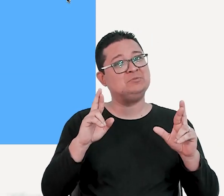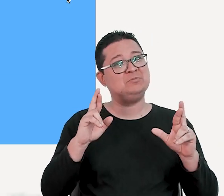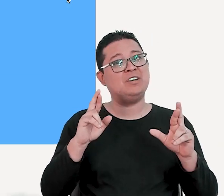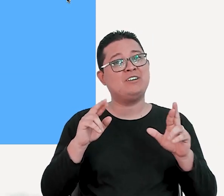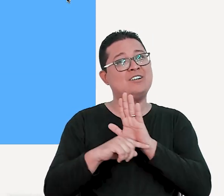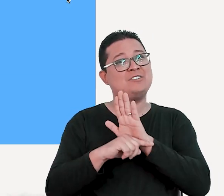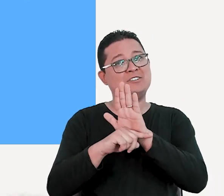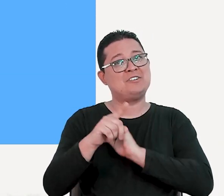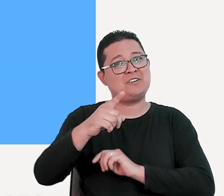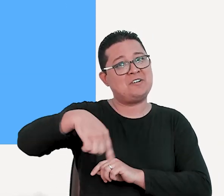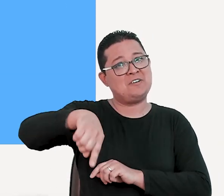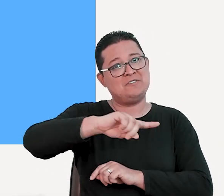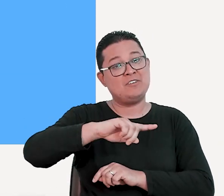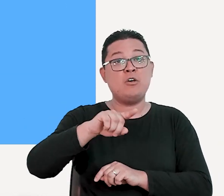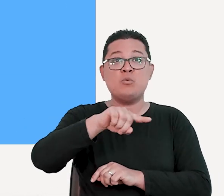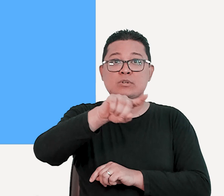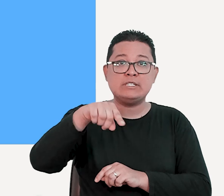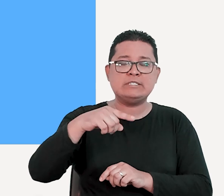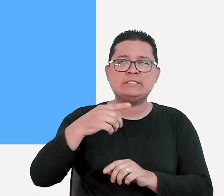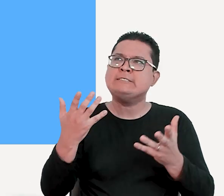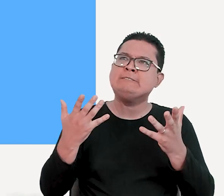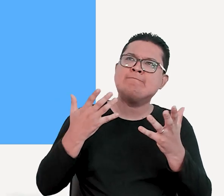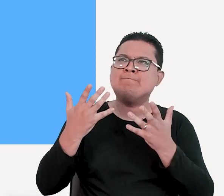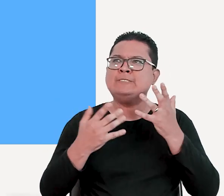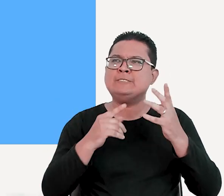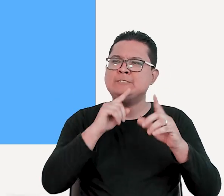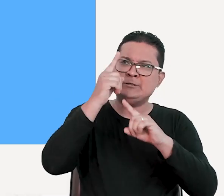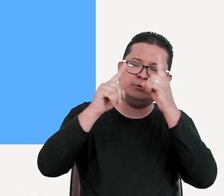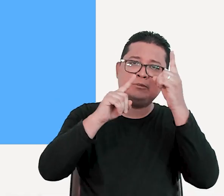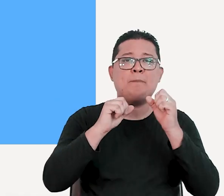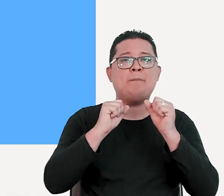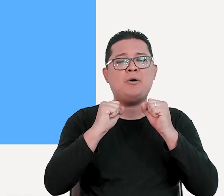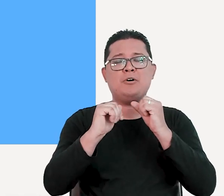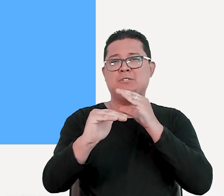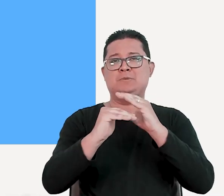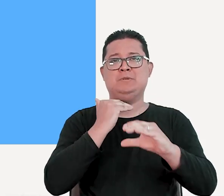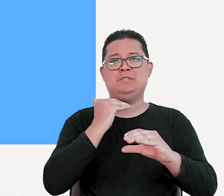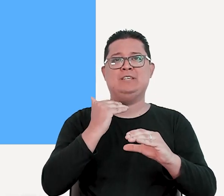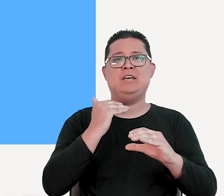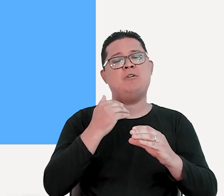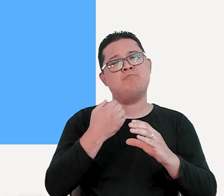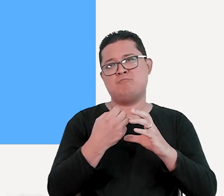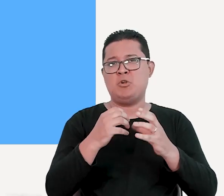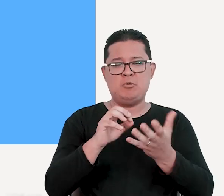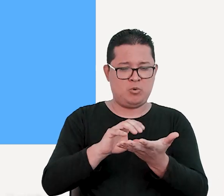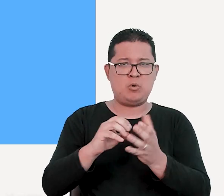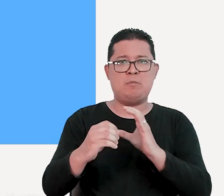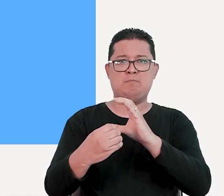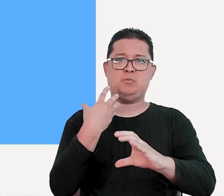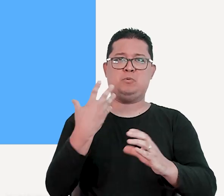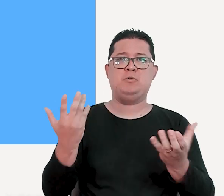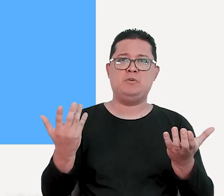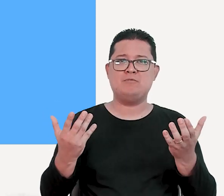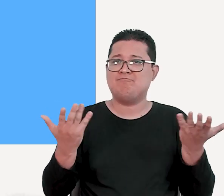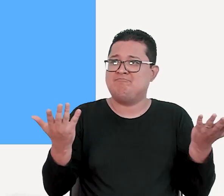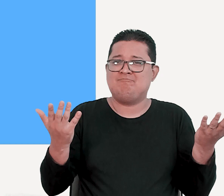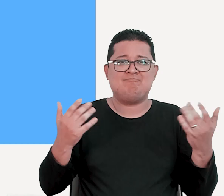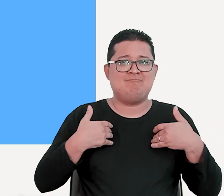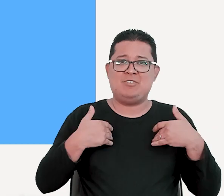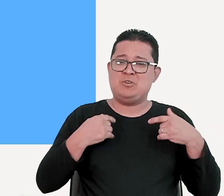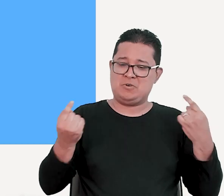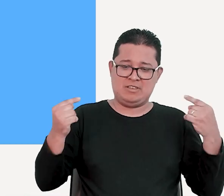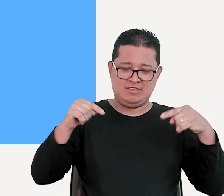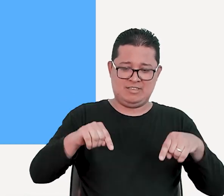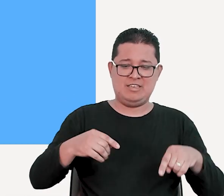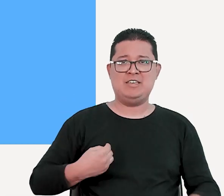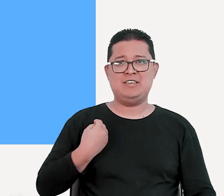ajudado. Se vocês tiverem alguma dúvida, vocês podem me mandar um e-mail, uma mensagem. Não sei, eu estou aqui para